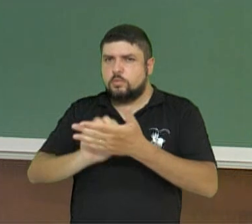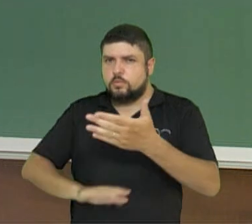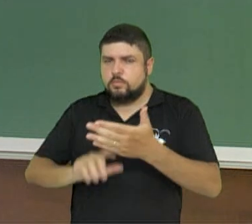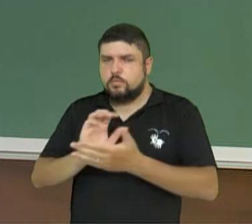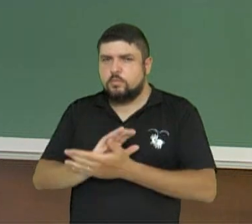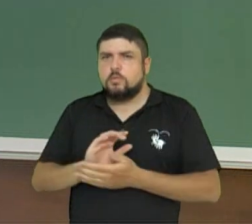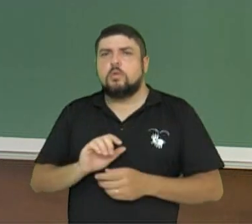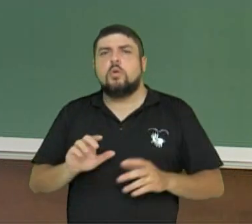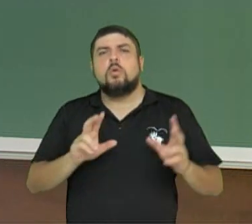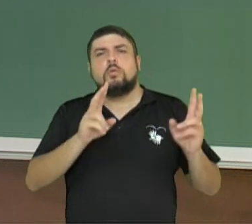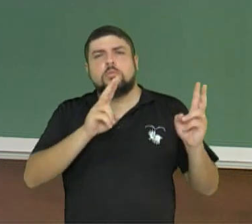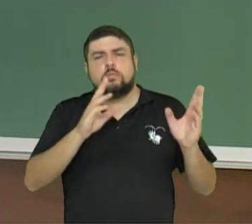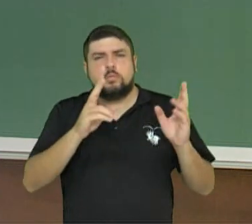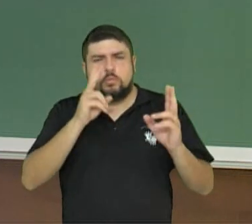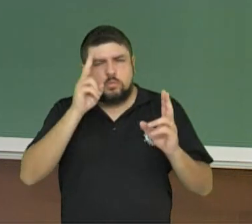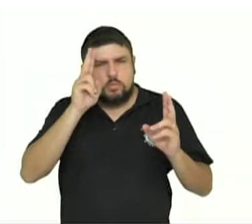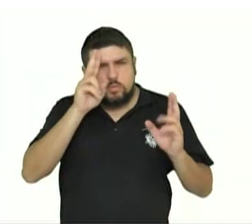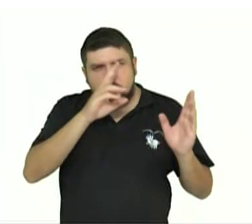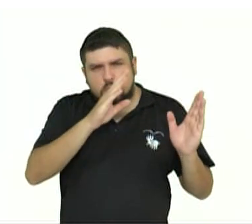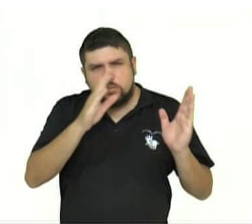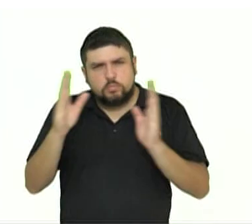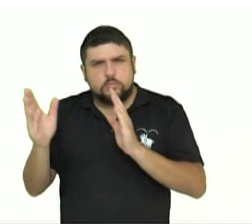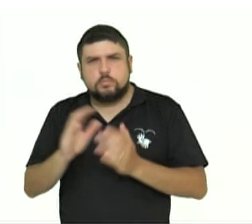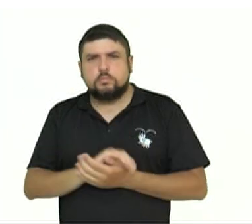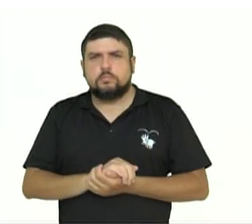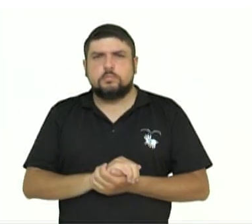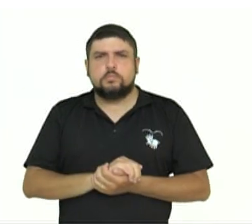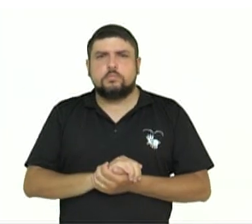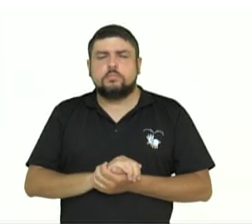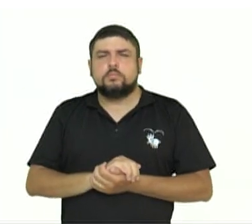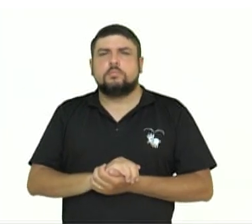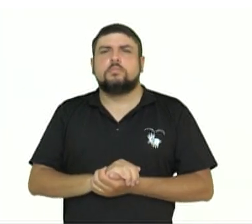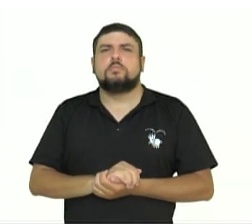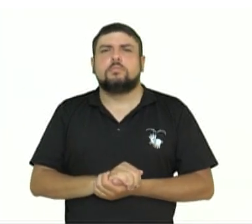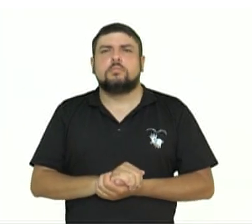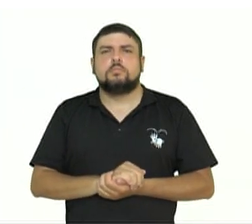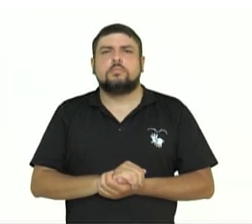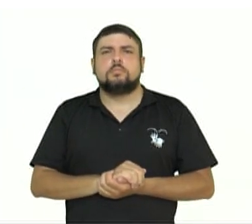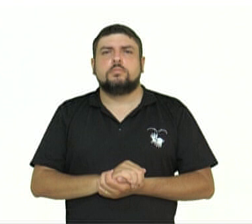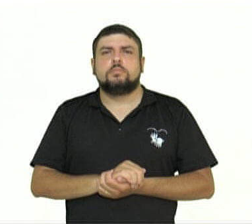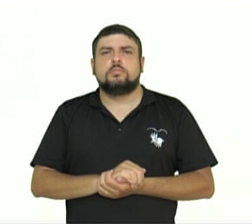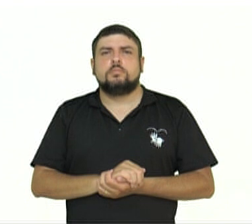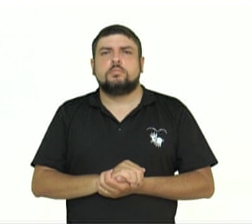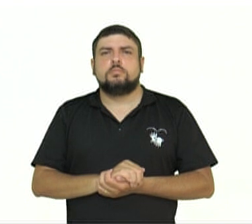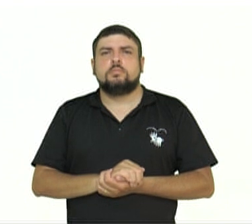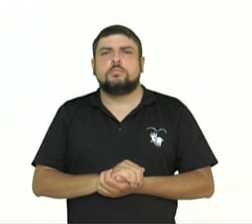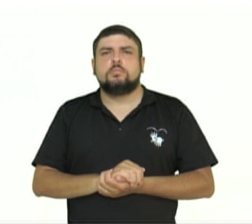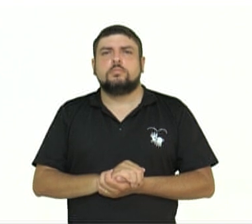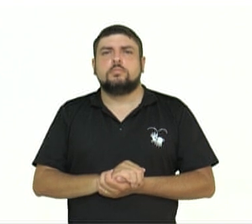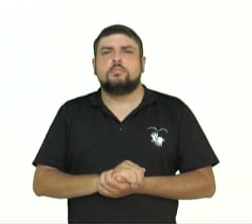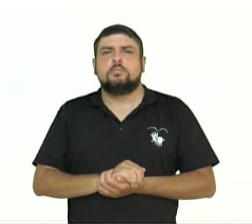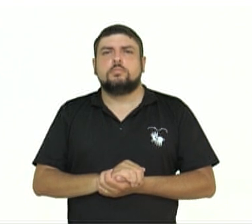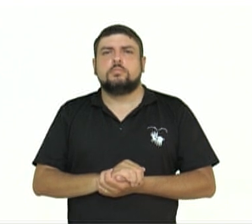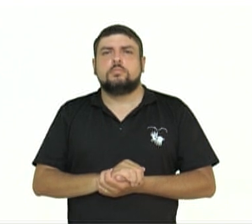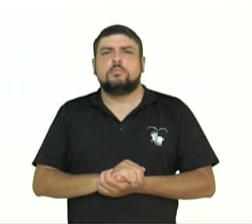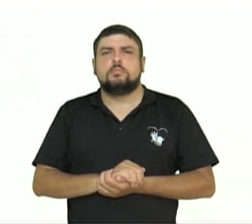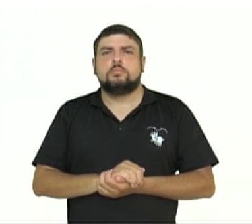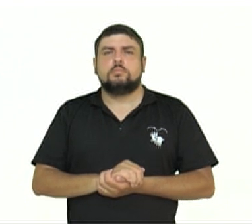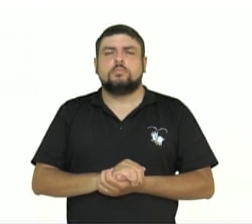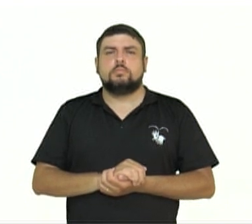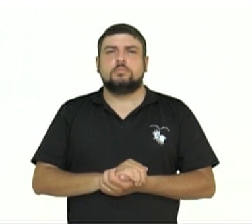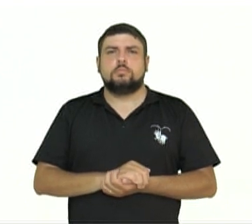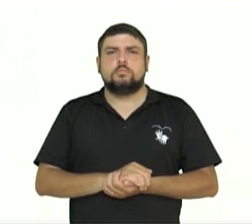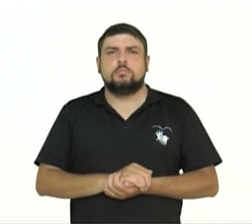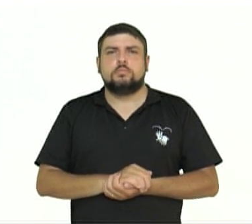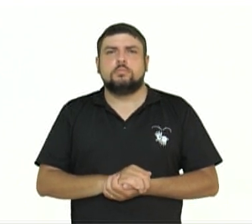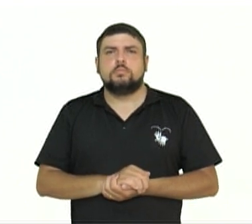desta historieta que leímos. Sobre a postura da maestra, podemos dizer que tem uma